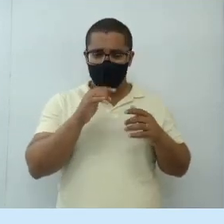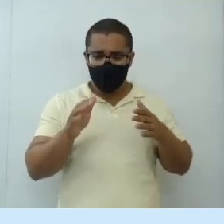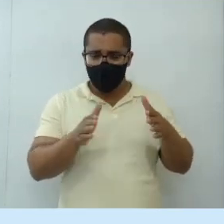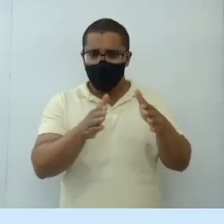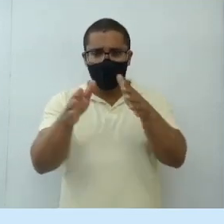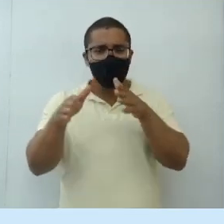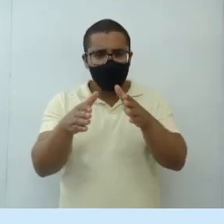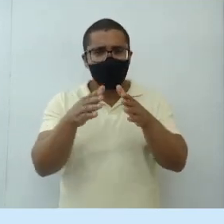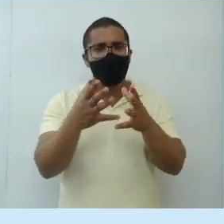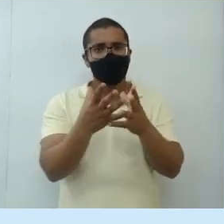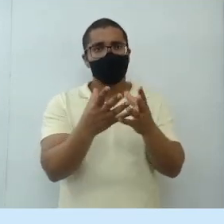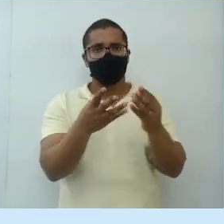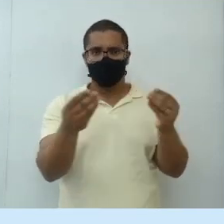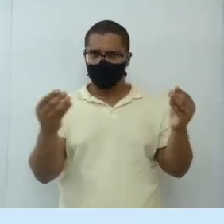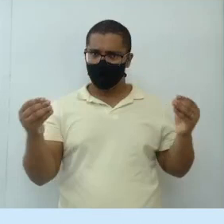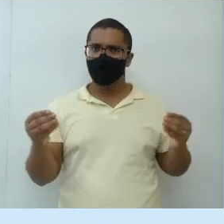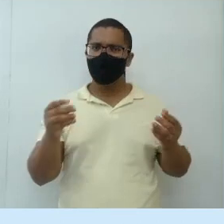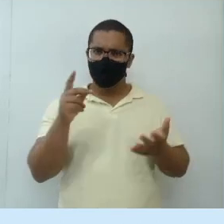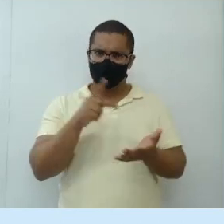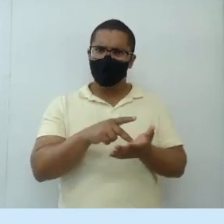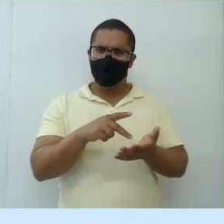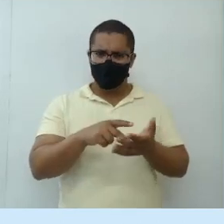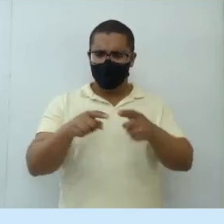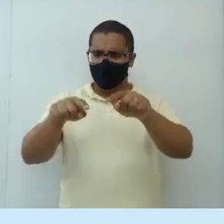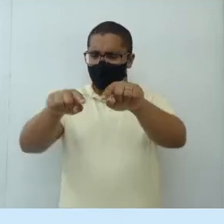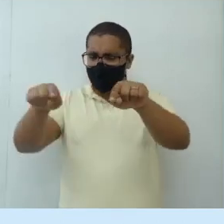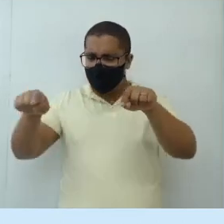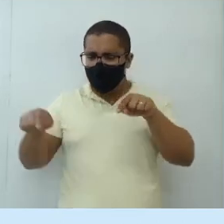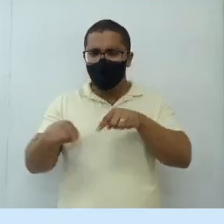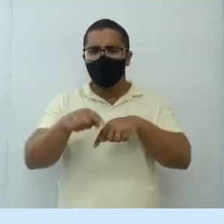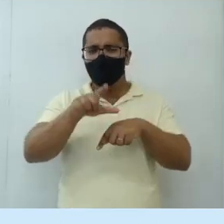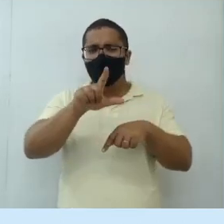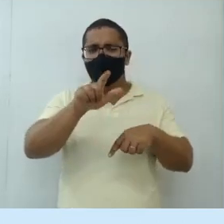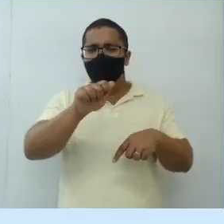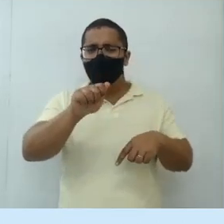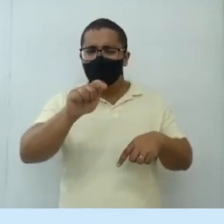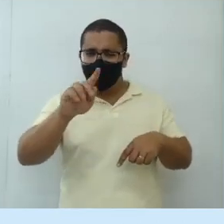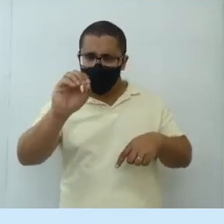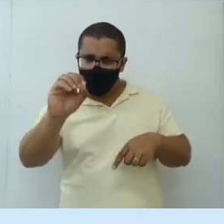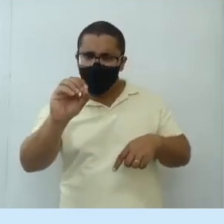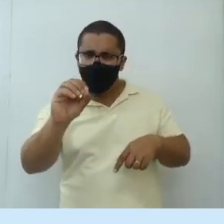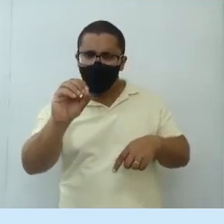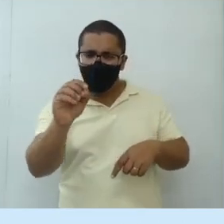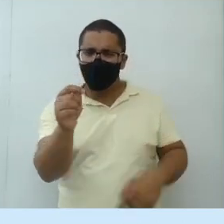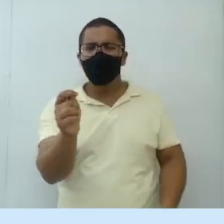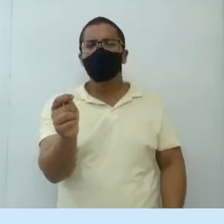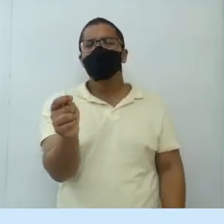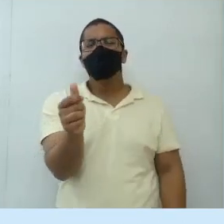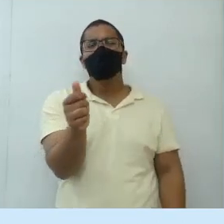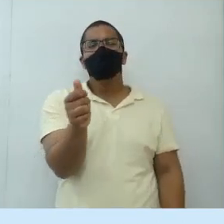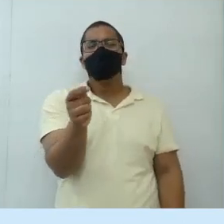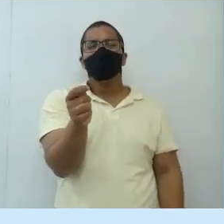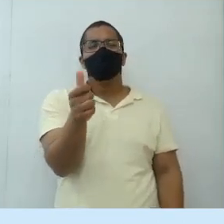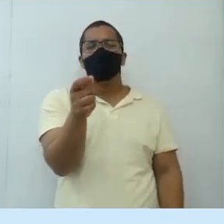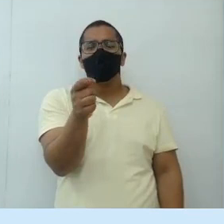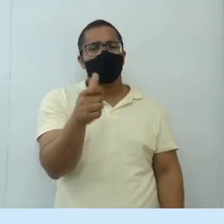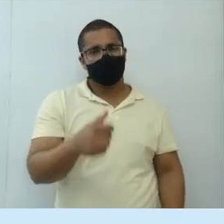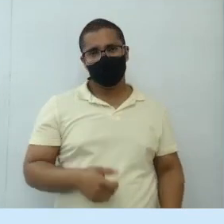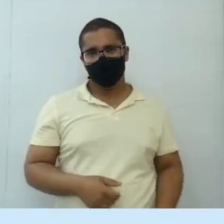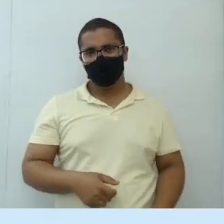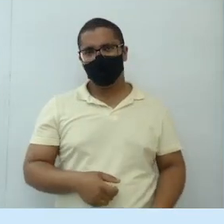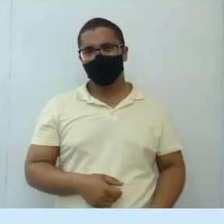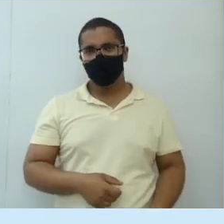lago realmente o Brasil ele não tem uma característica lá custe ou seja de informação de lá bom